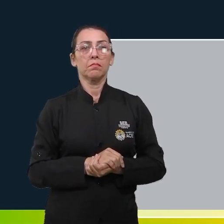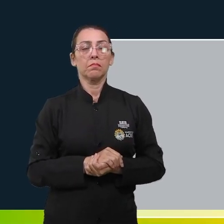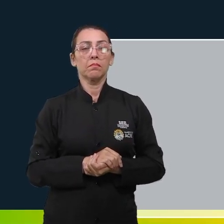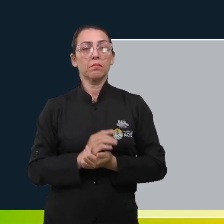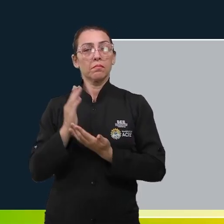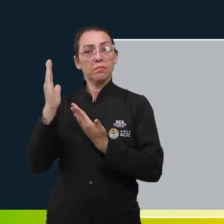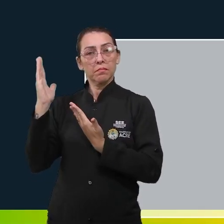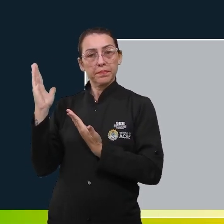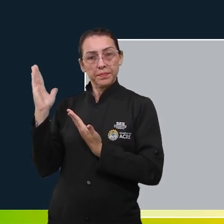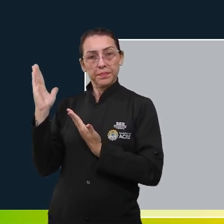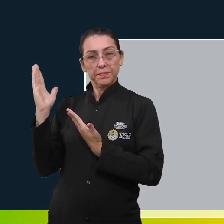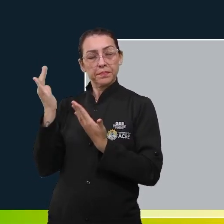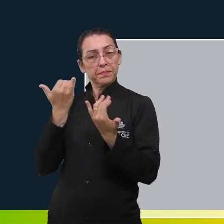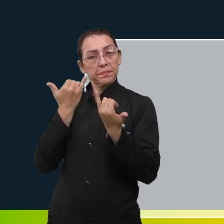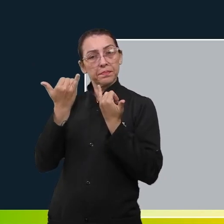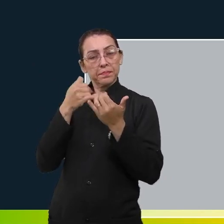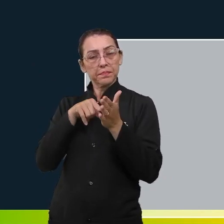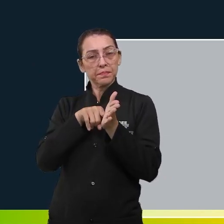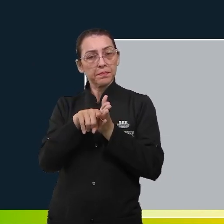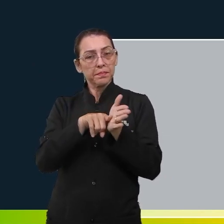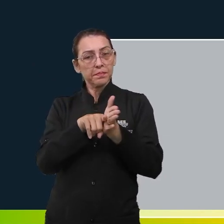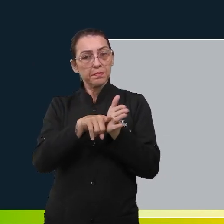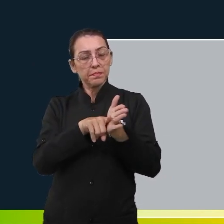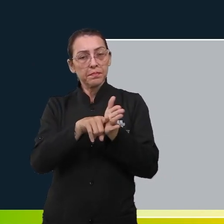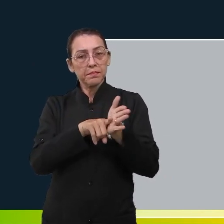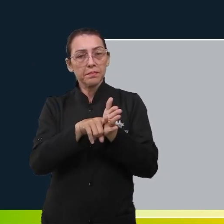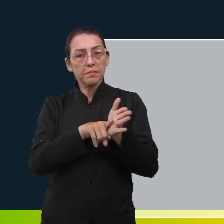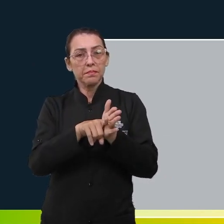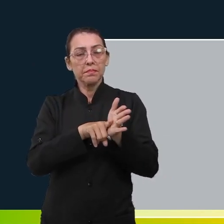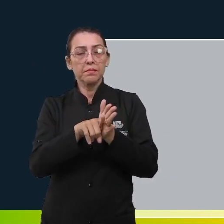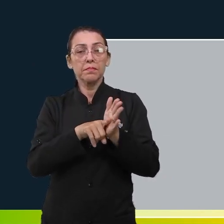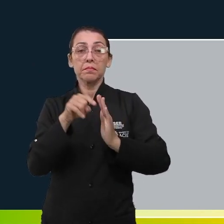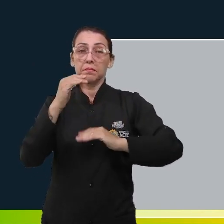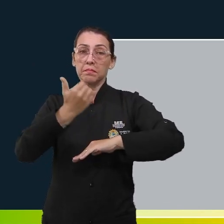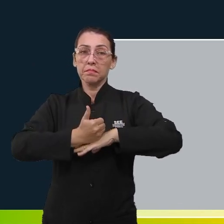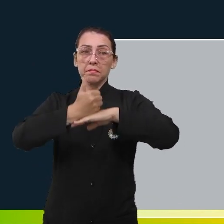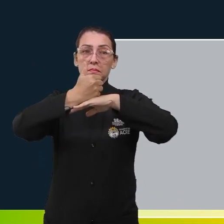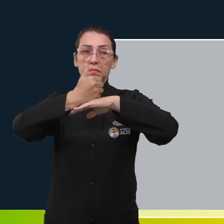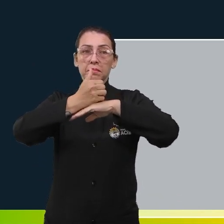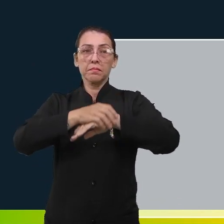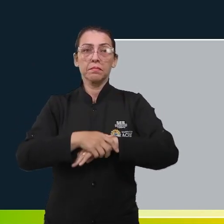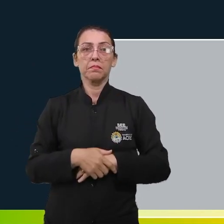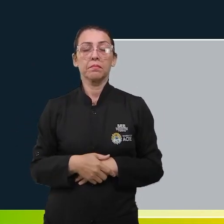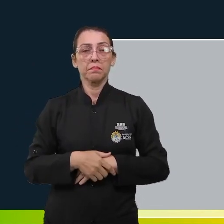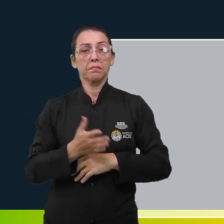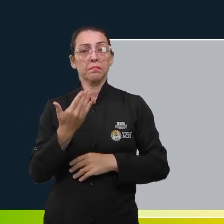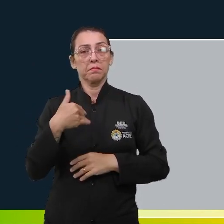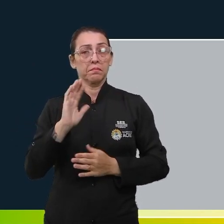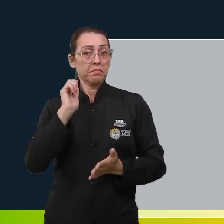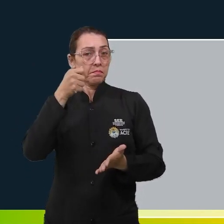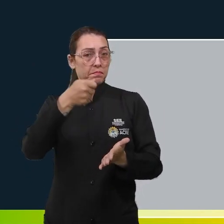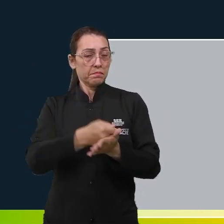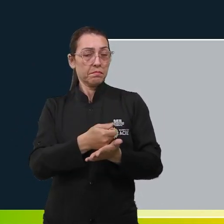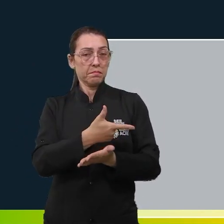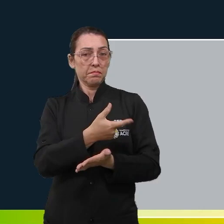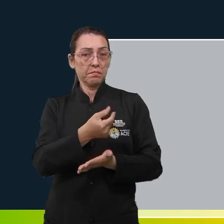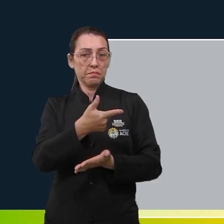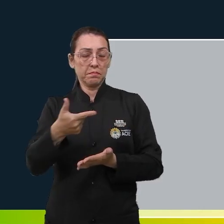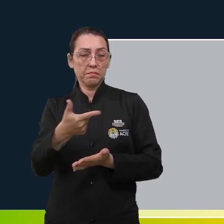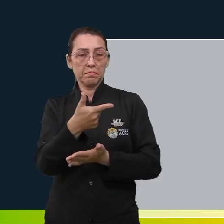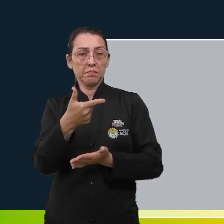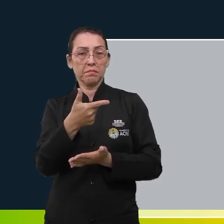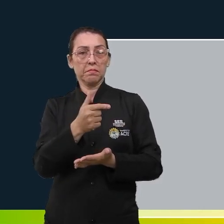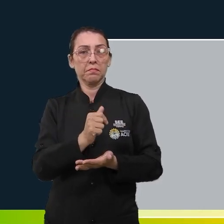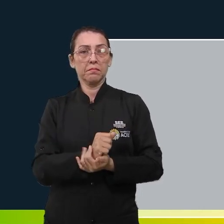Aqui temos um dado interessante do ranking das carreiras profissionais melhor pagas em 2022 aí, né? De